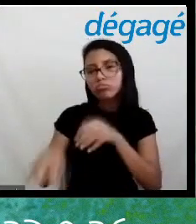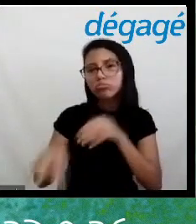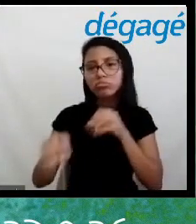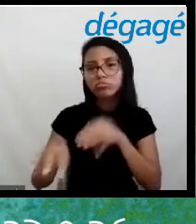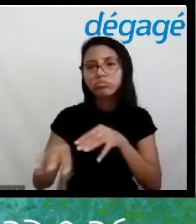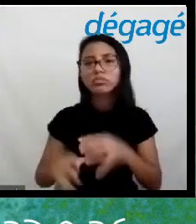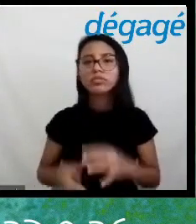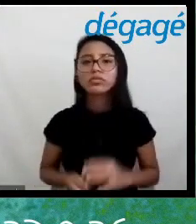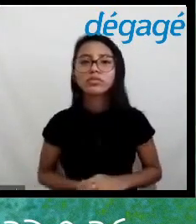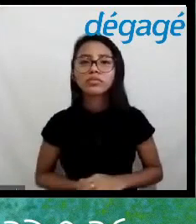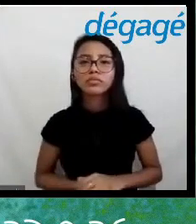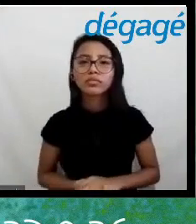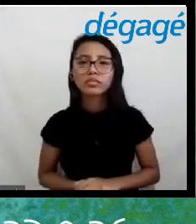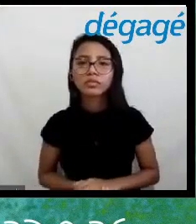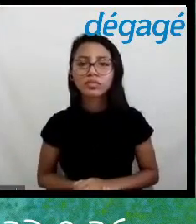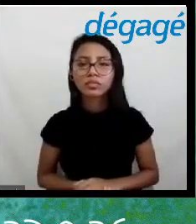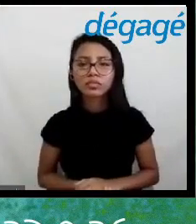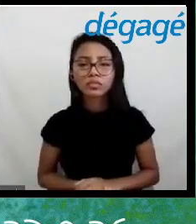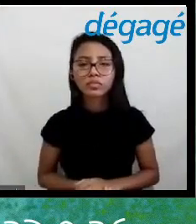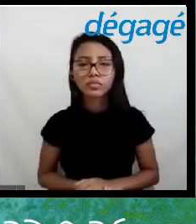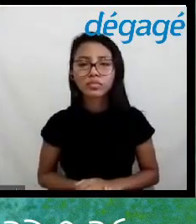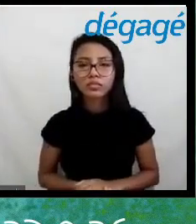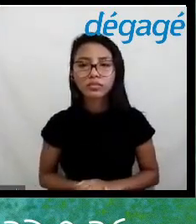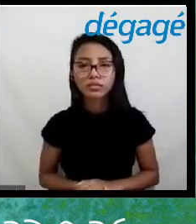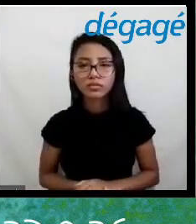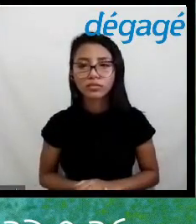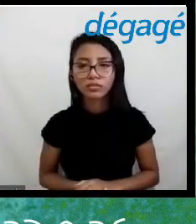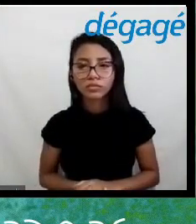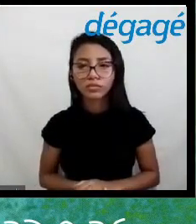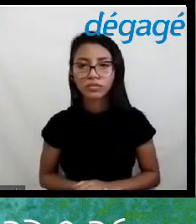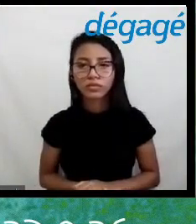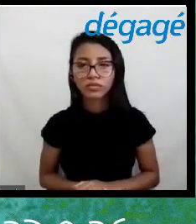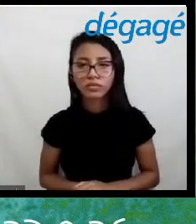esse enxugamento ali de elementos, nós estamos